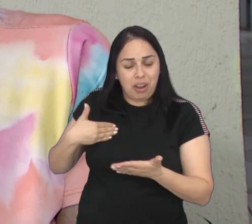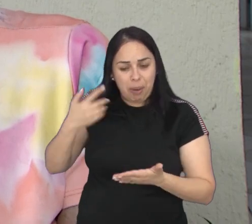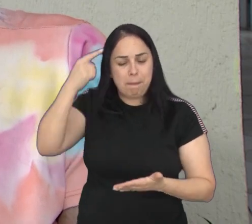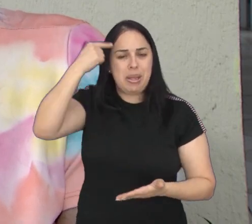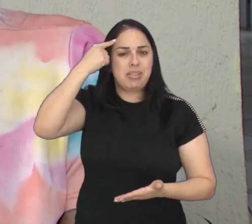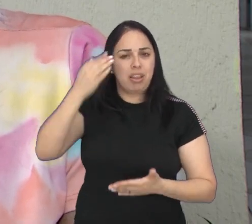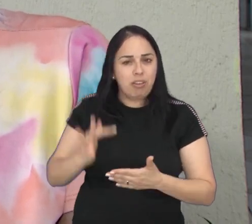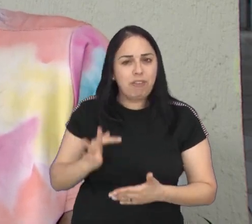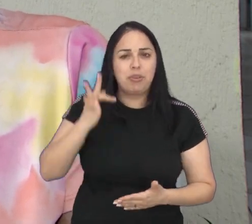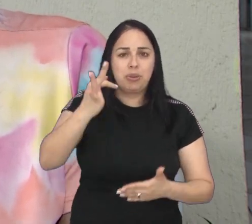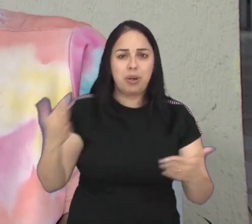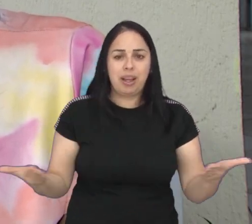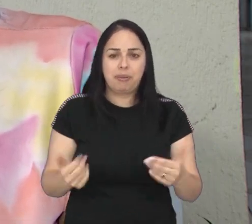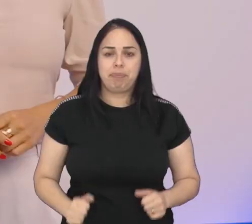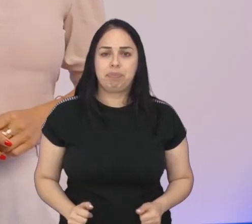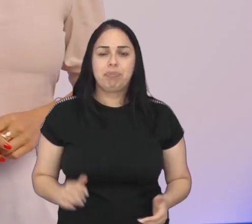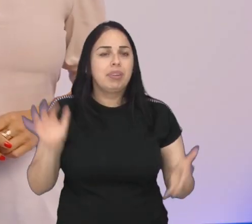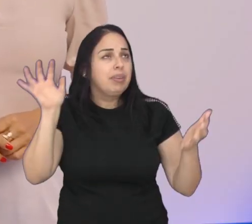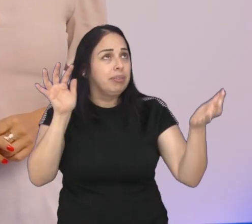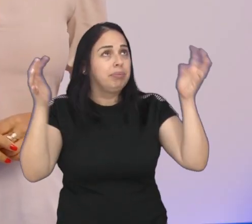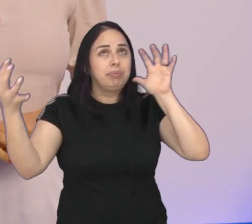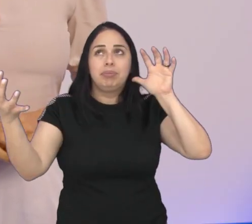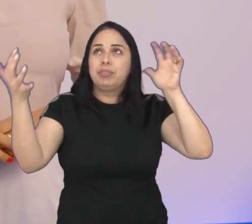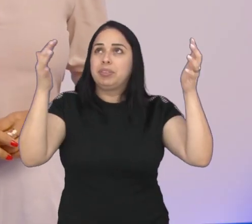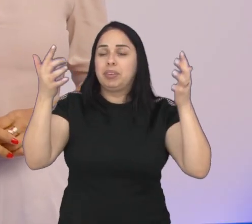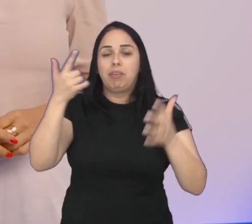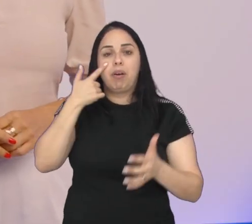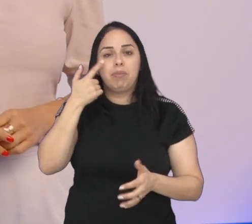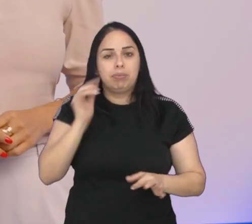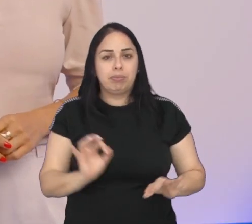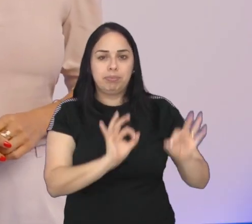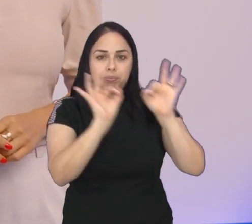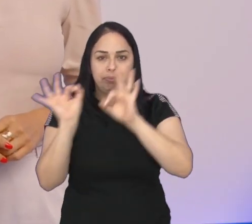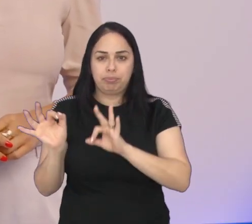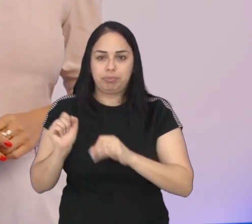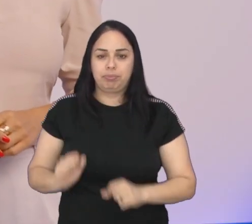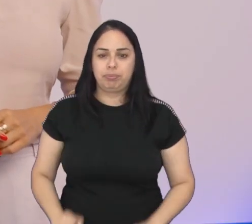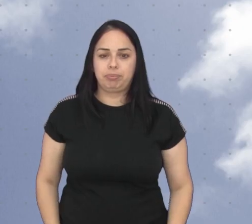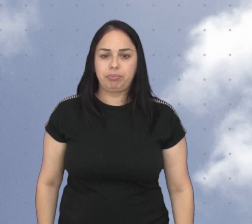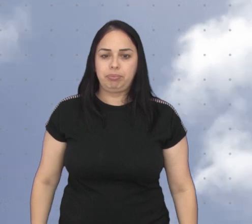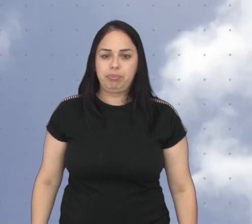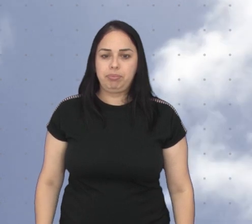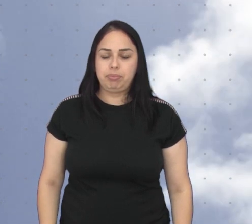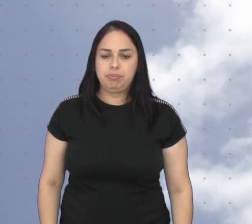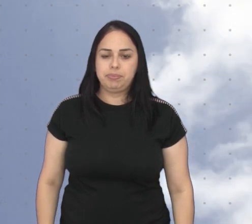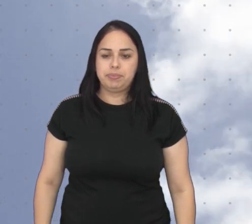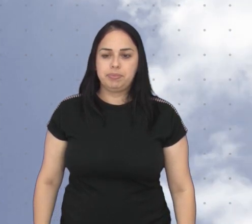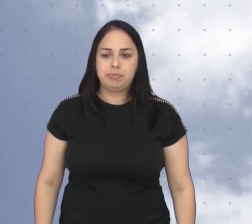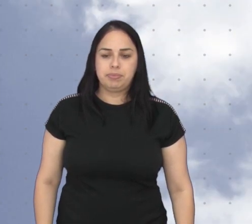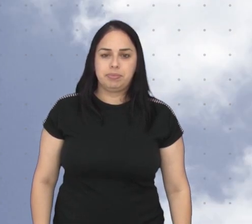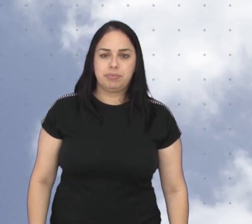não sabe, então é hoje, é agora. E como será que fica o tempo, hein? Vamos conferir na previsão.